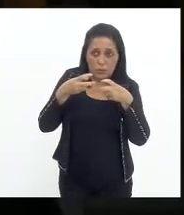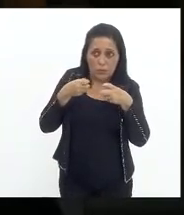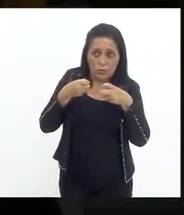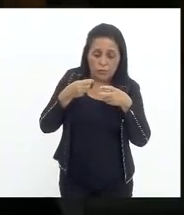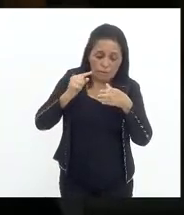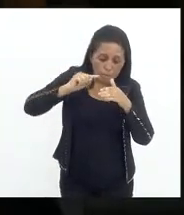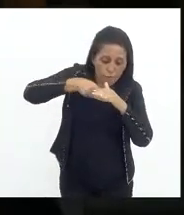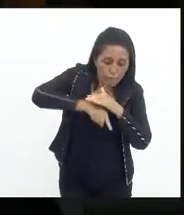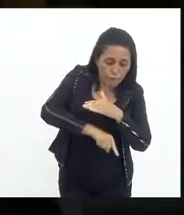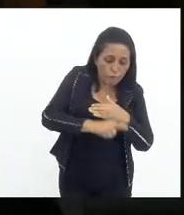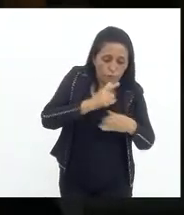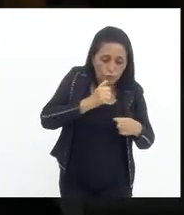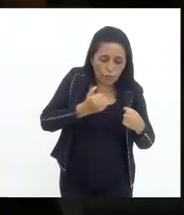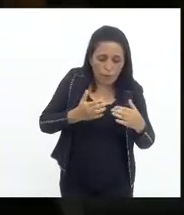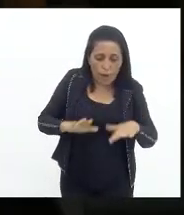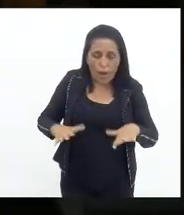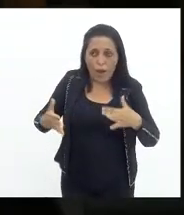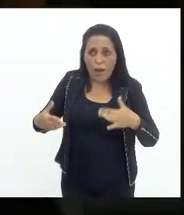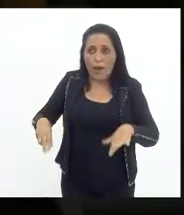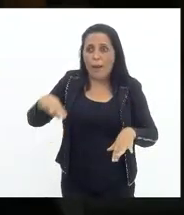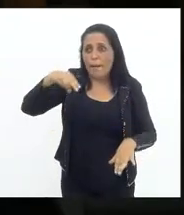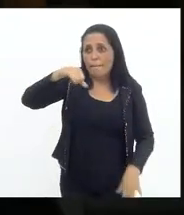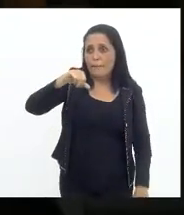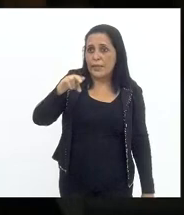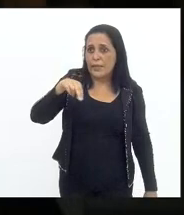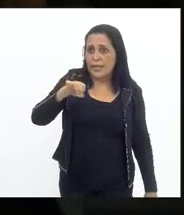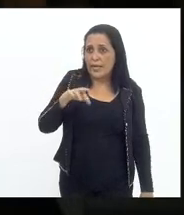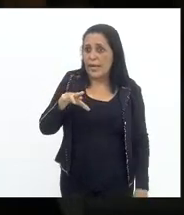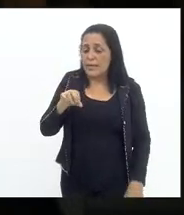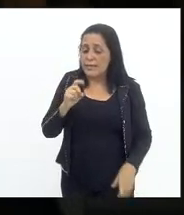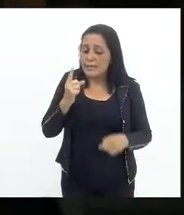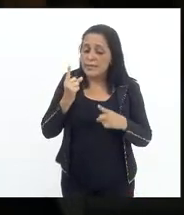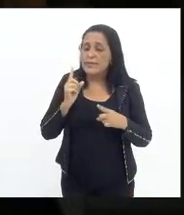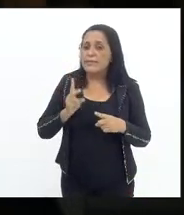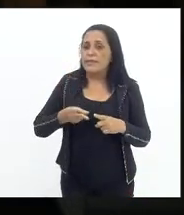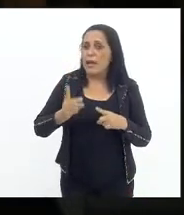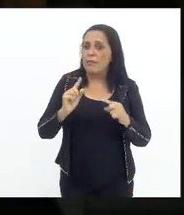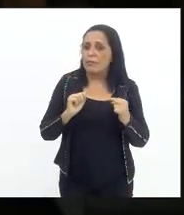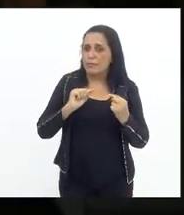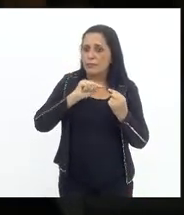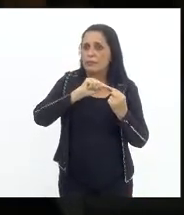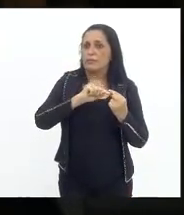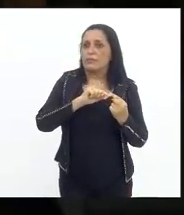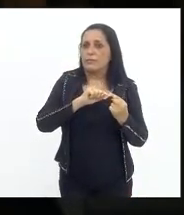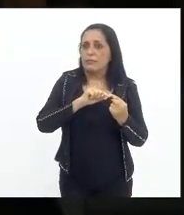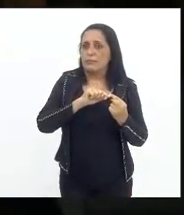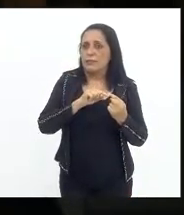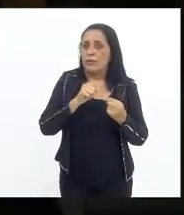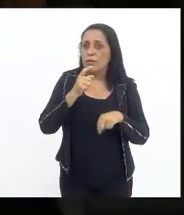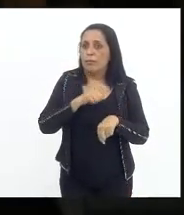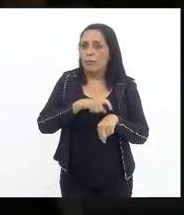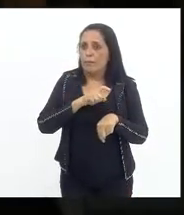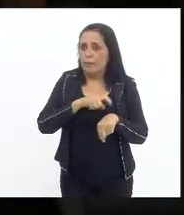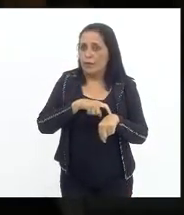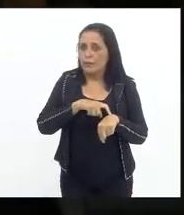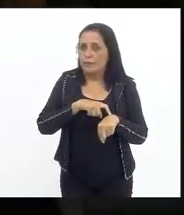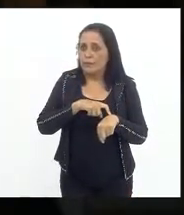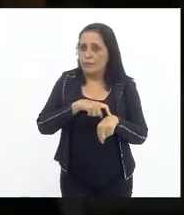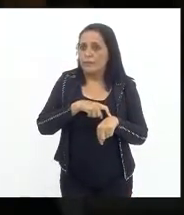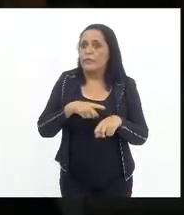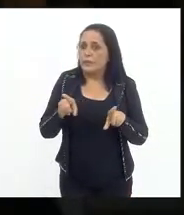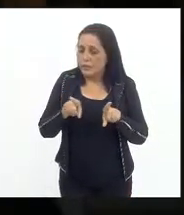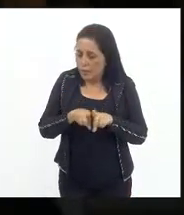mar, né? Sempre em consonância com um raro momento, que